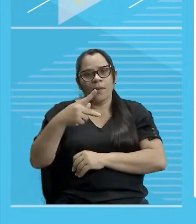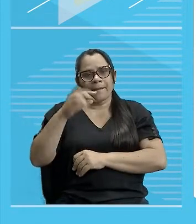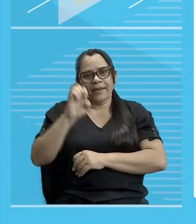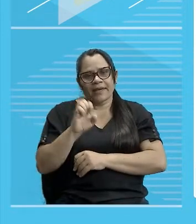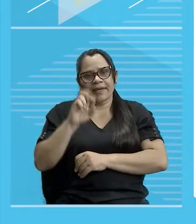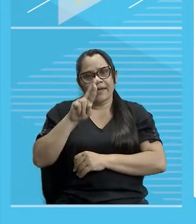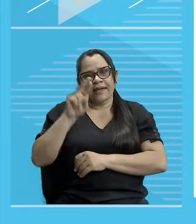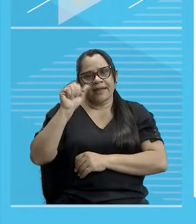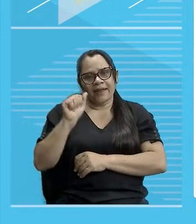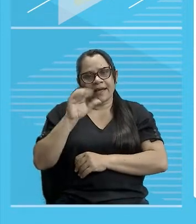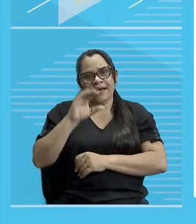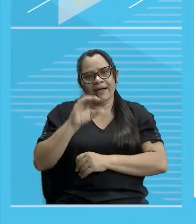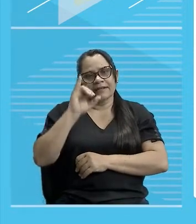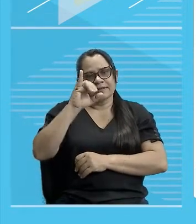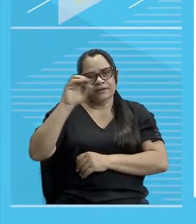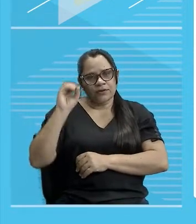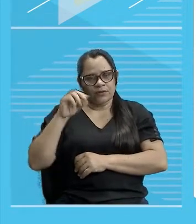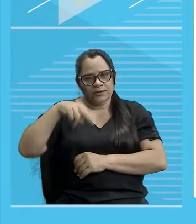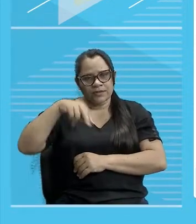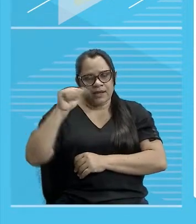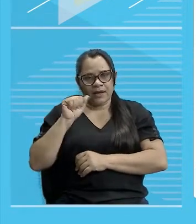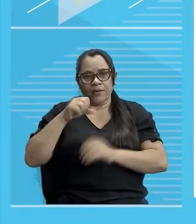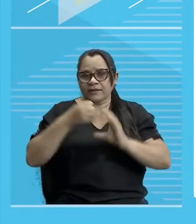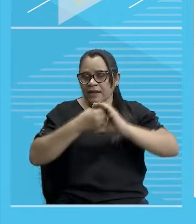característica do planejamento